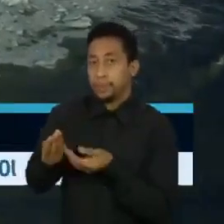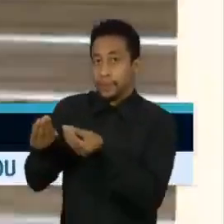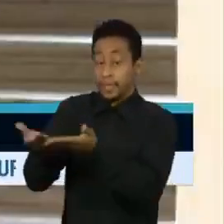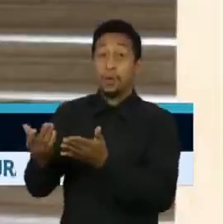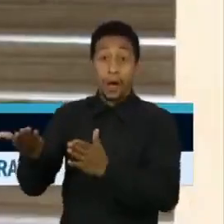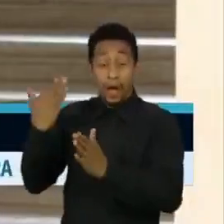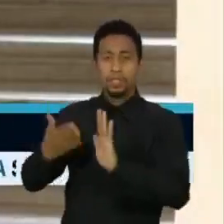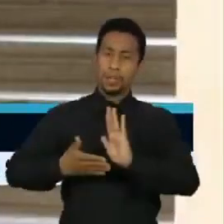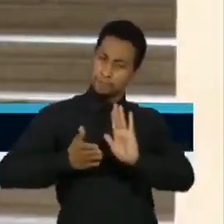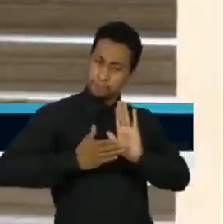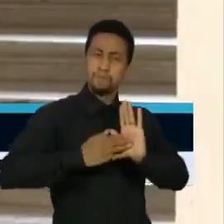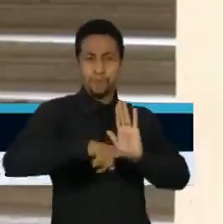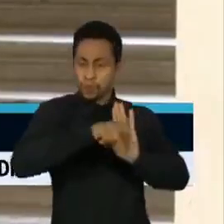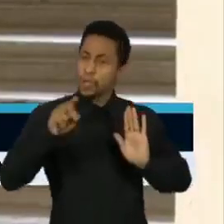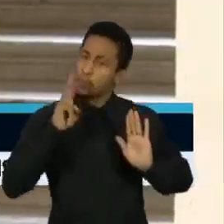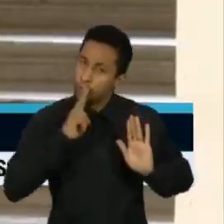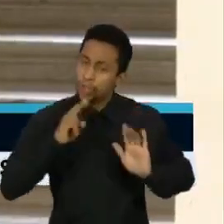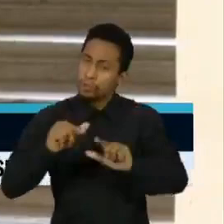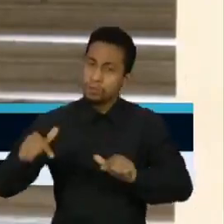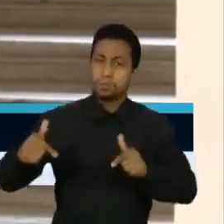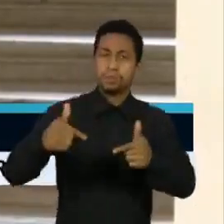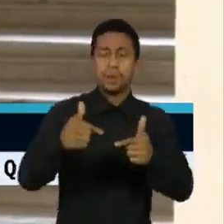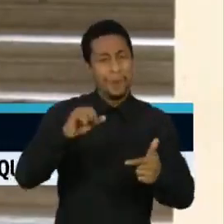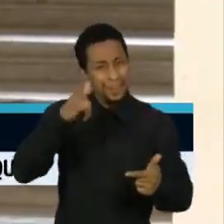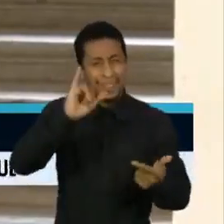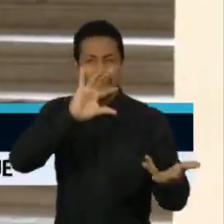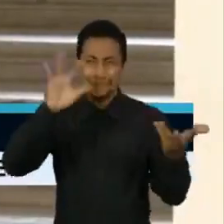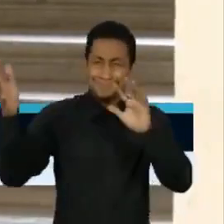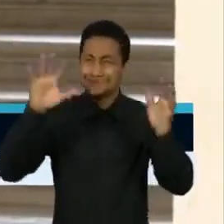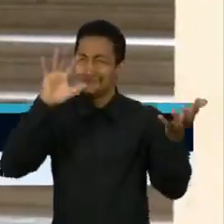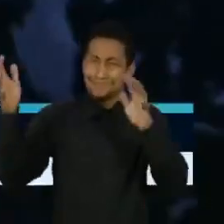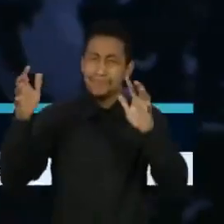para que se tomem decisões urgentes no combate às mudanças climáticas